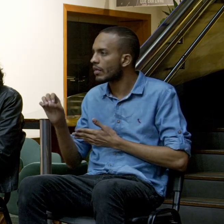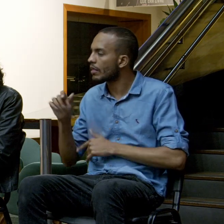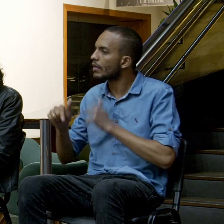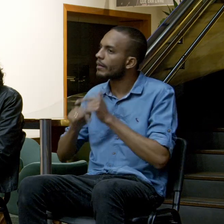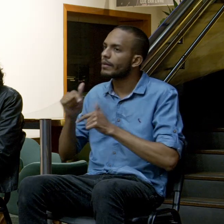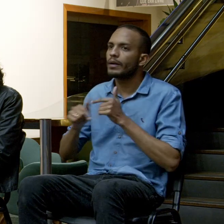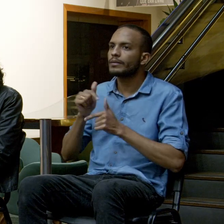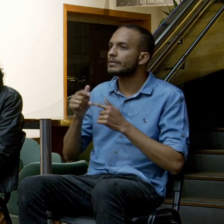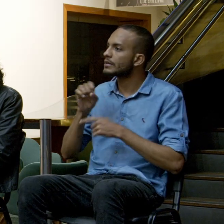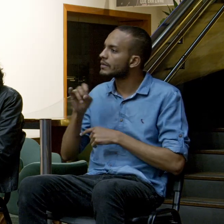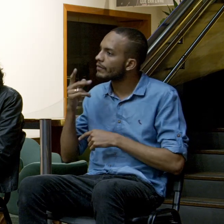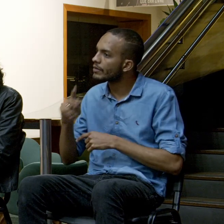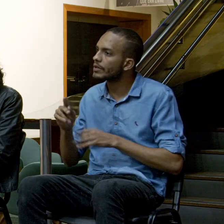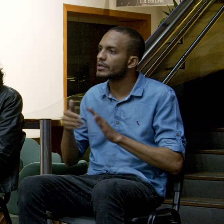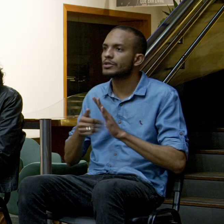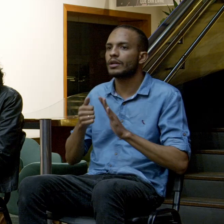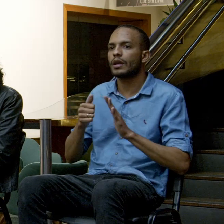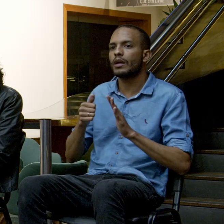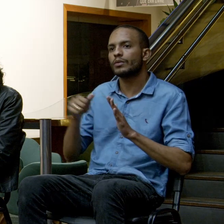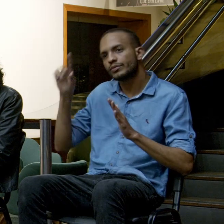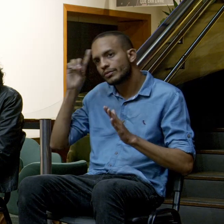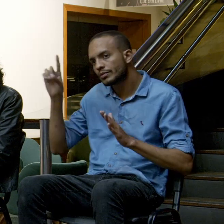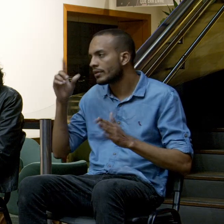trabalhos que, se você tirar a data,